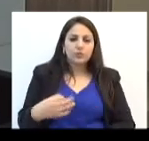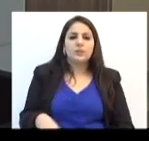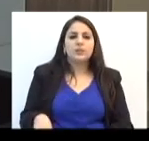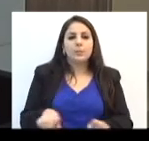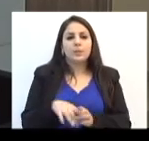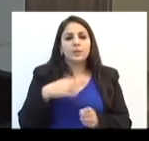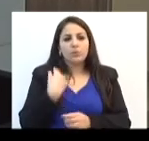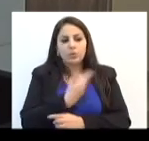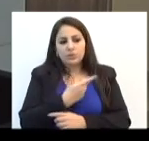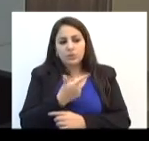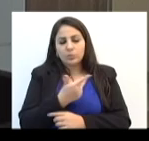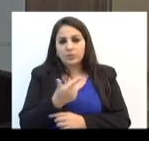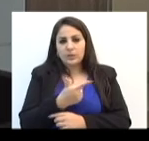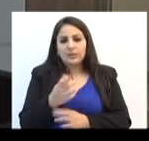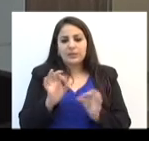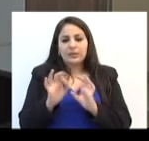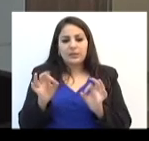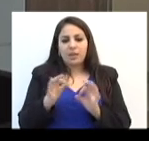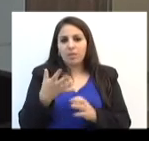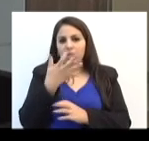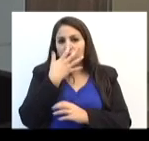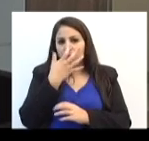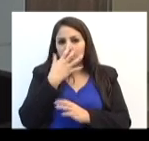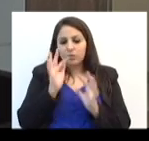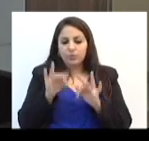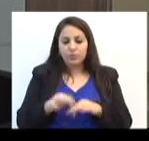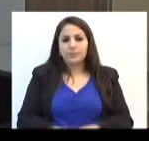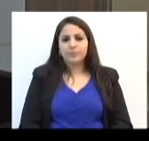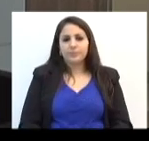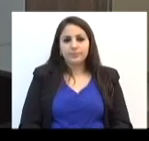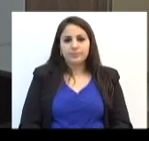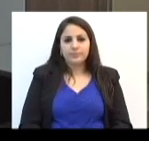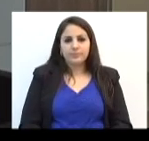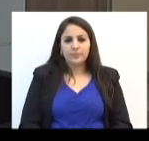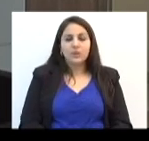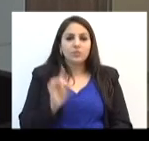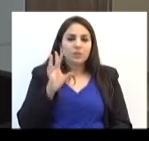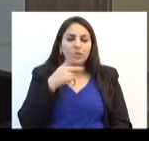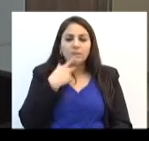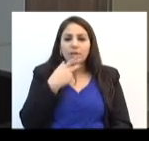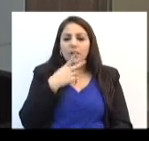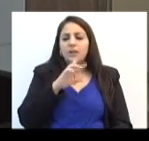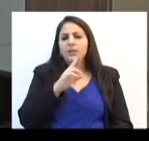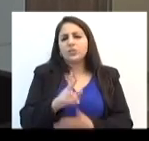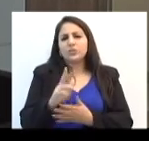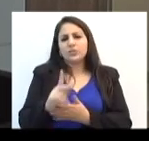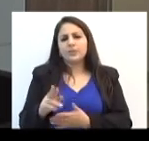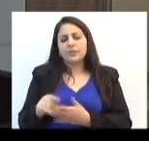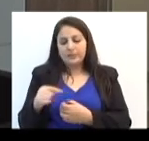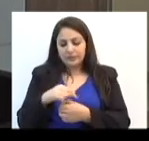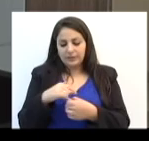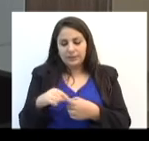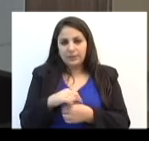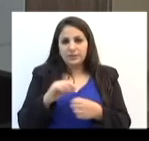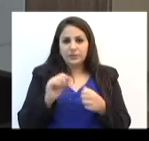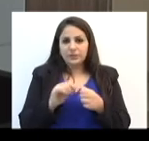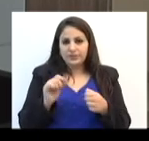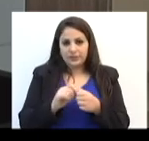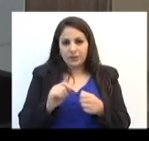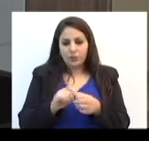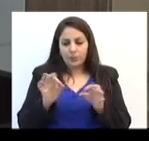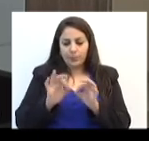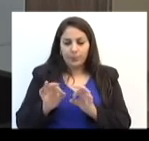para que nós não tenhamos nenhuma surpresa lá no fim. Basta nós dizermos que várias cidades que realizaram o processo